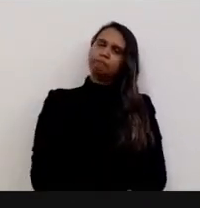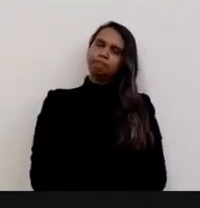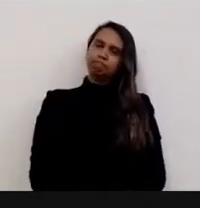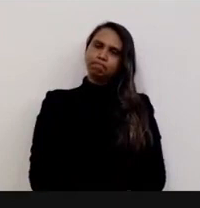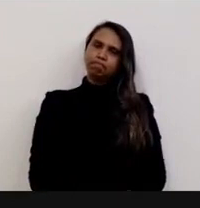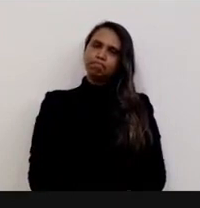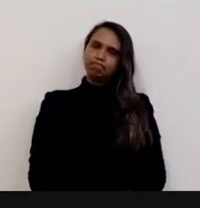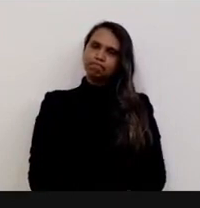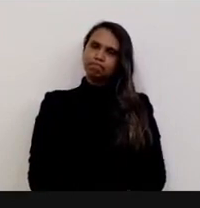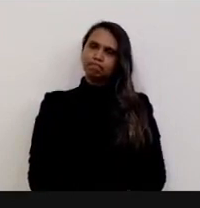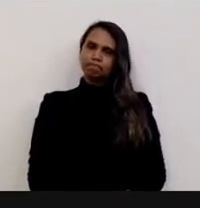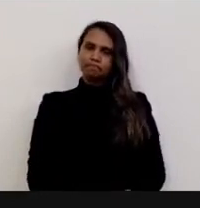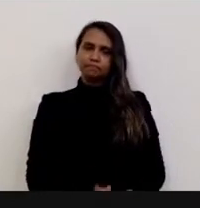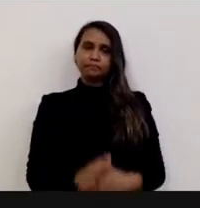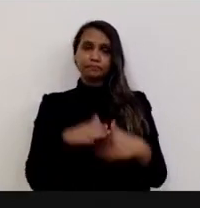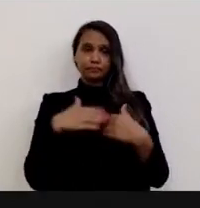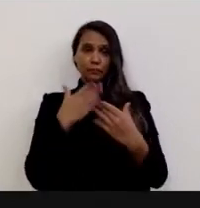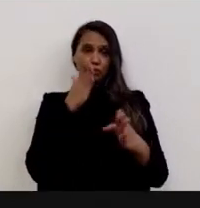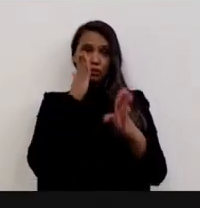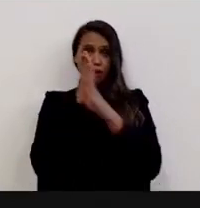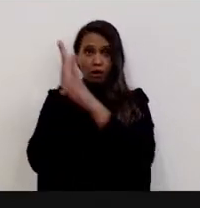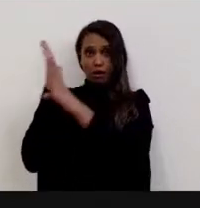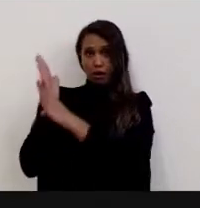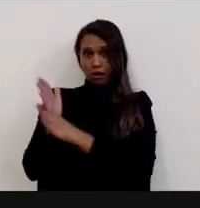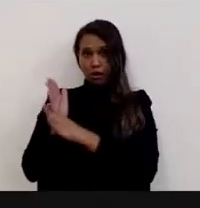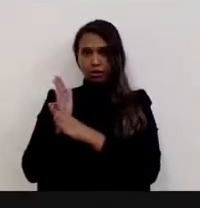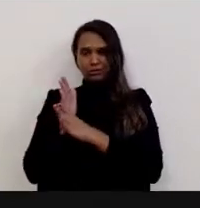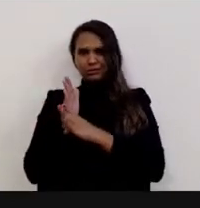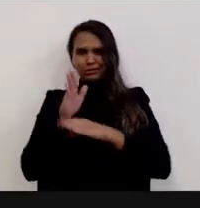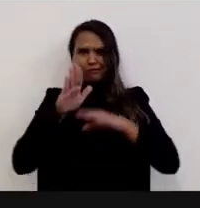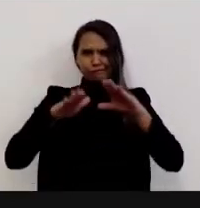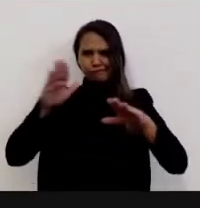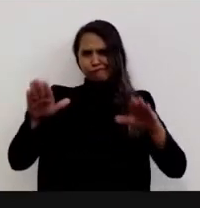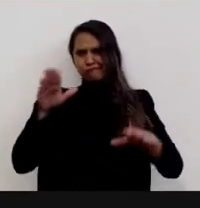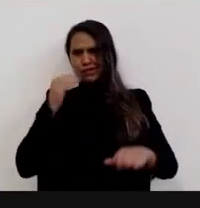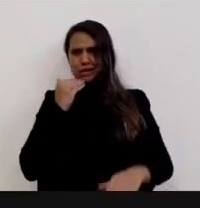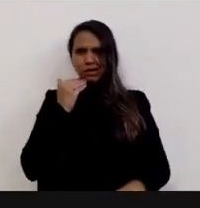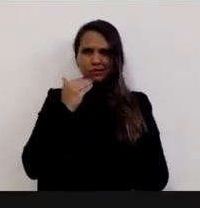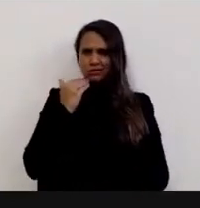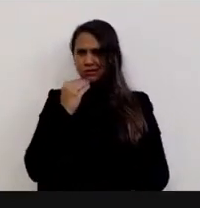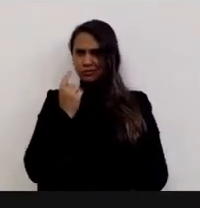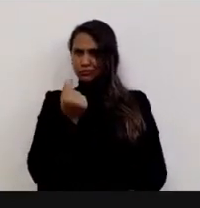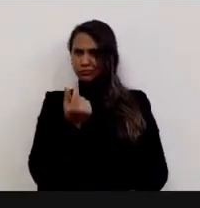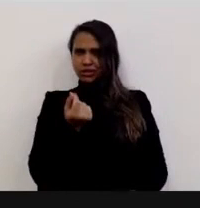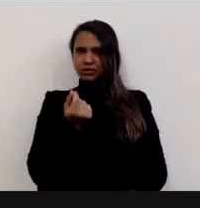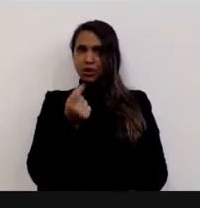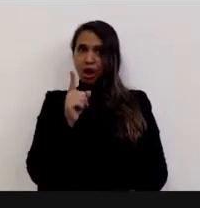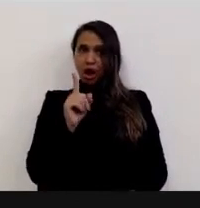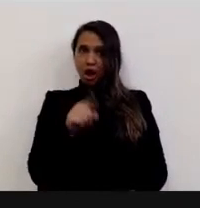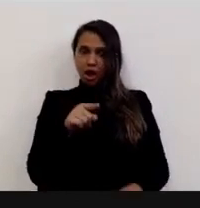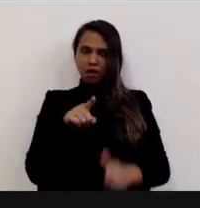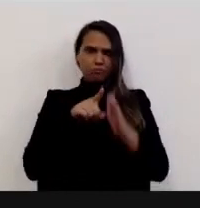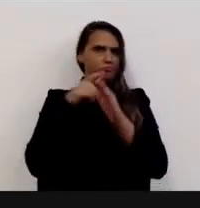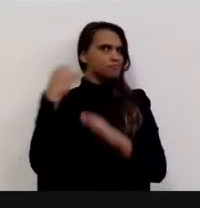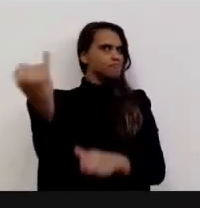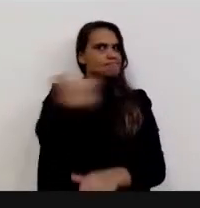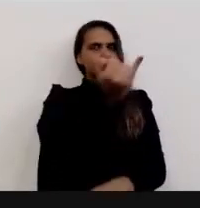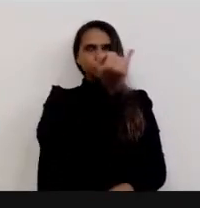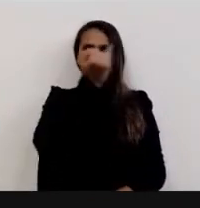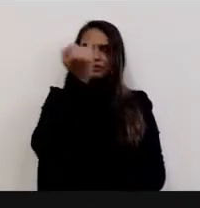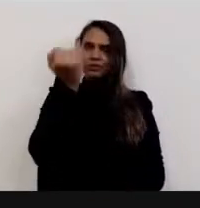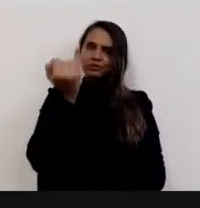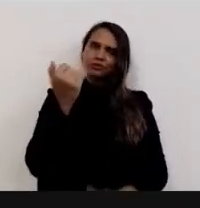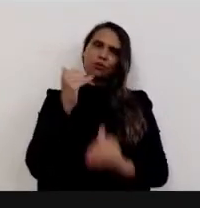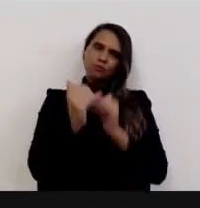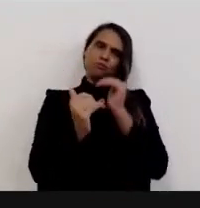Então, assim, detecção de anomalias e sobrepreço, a gente tem que ver que a pesquisa de preço é algo extremamente importante